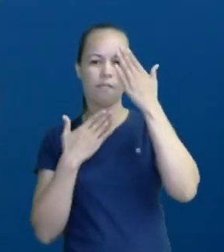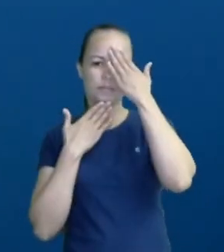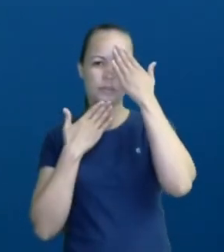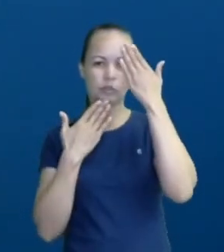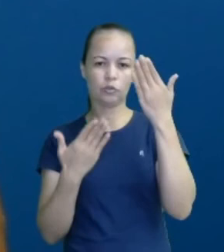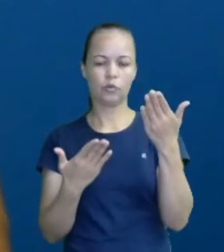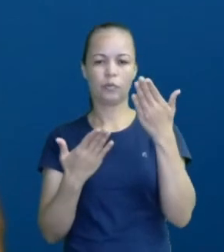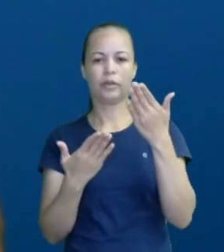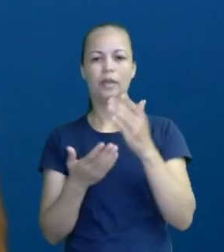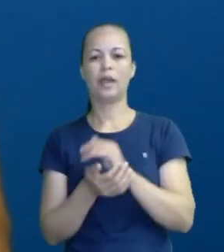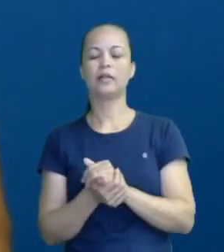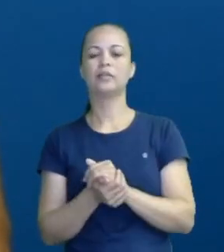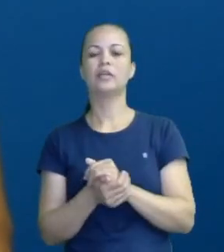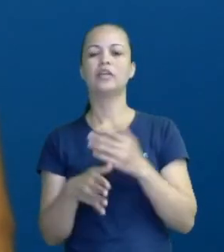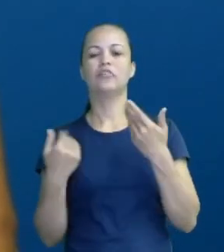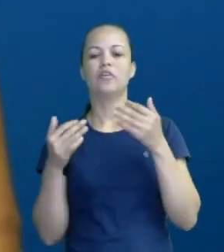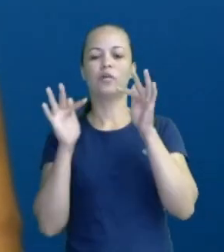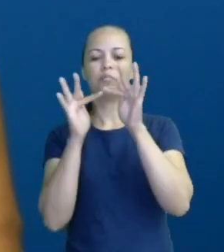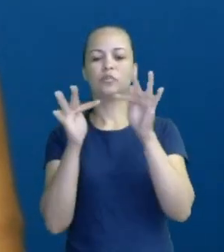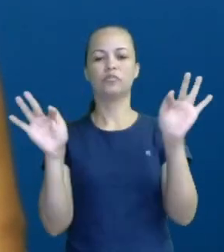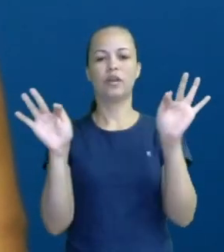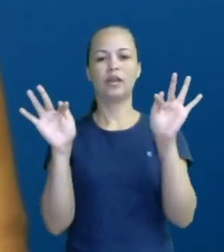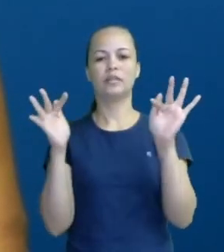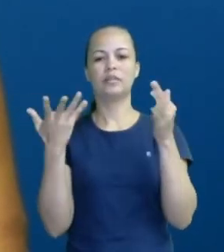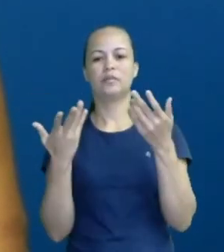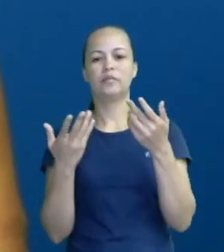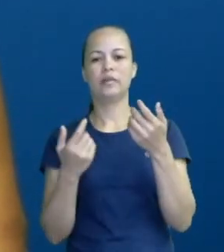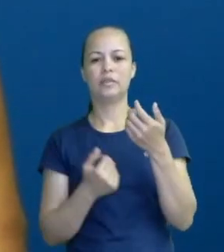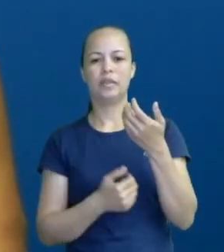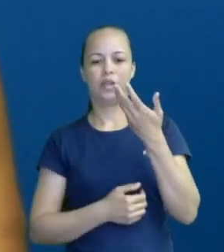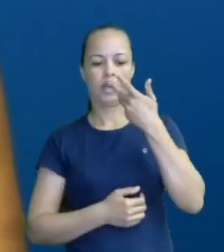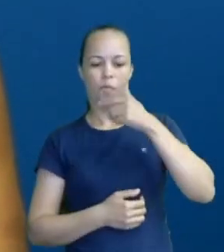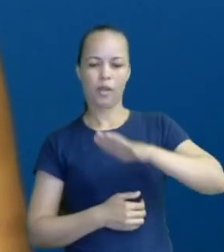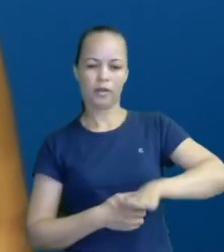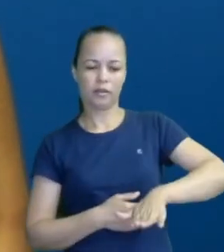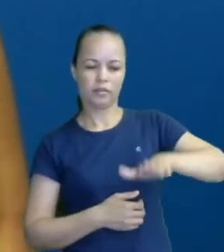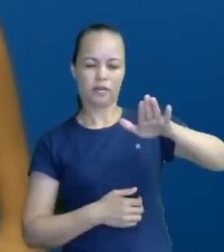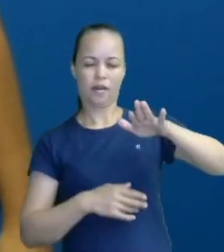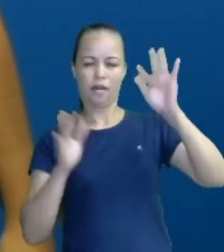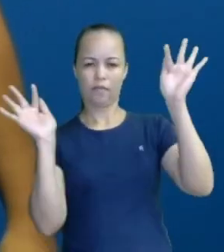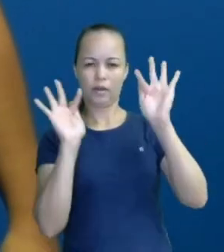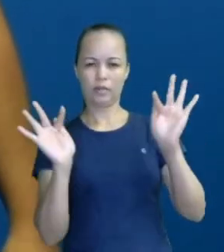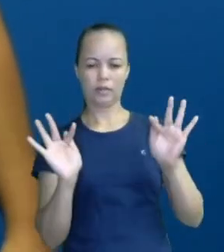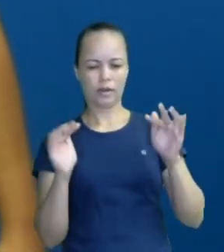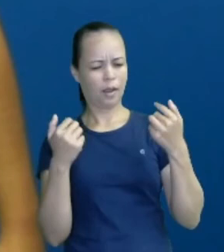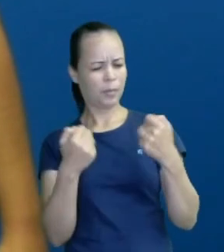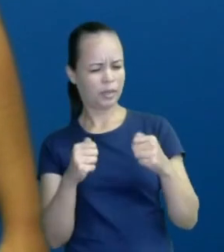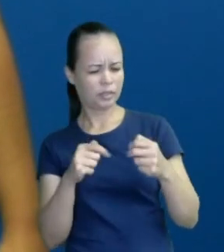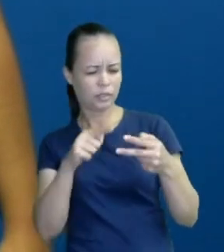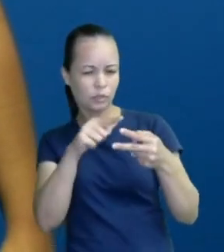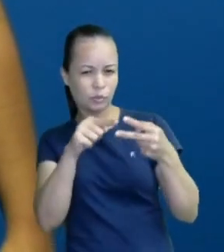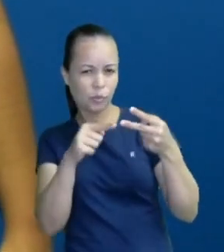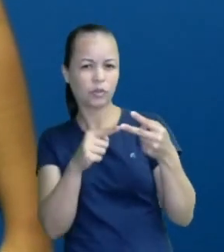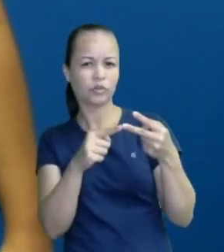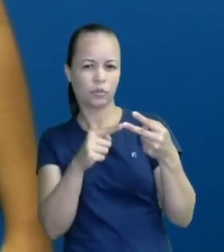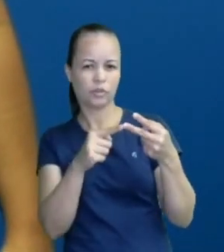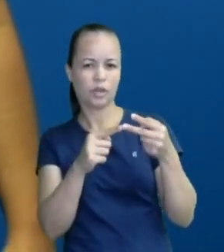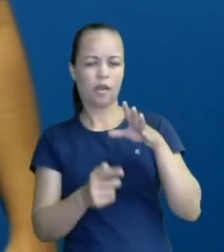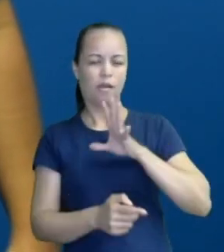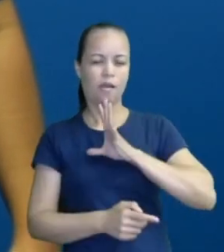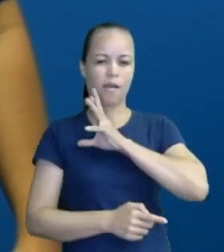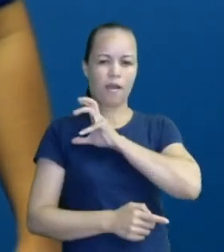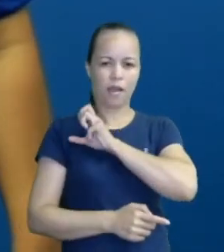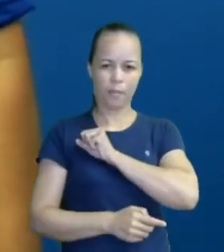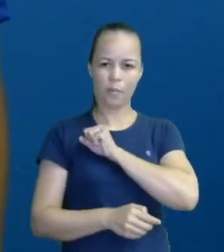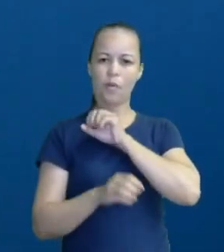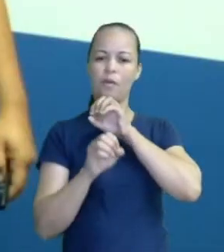obrigada. E vamos para a frase. Para fazer uma criança crescer feliz, são necessárias duas coisas: amor